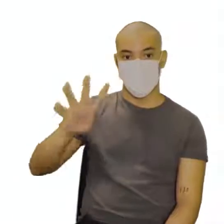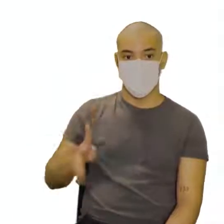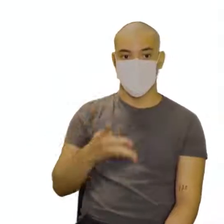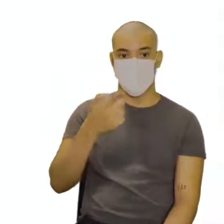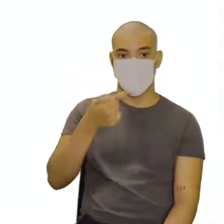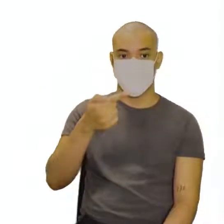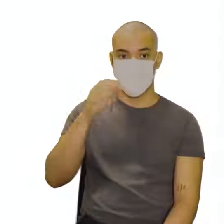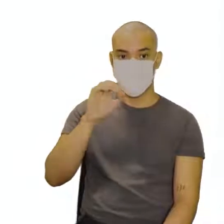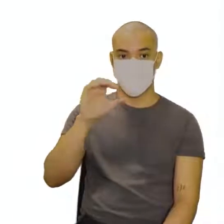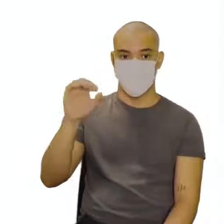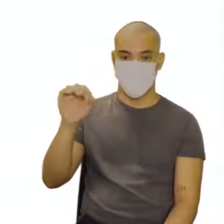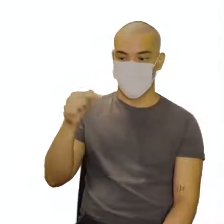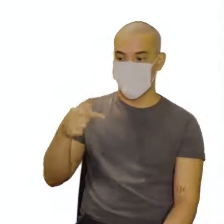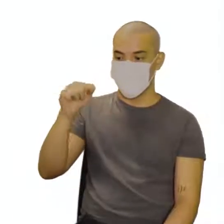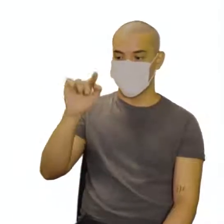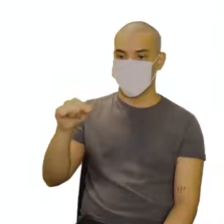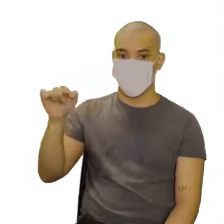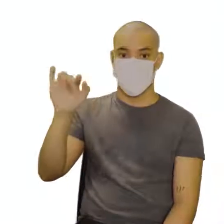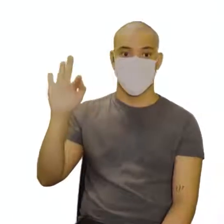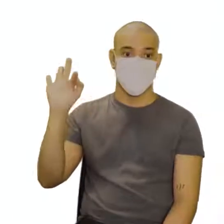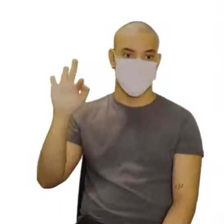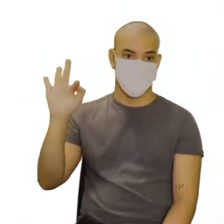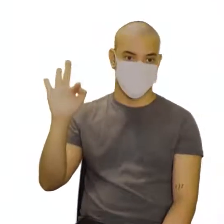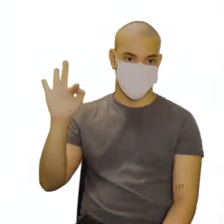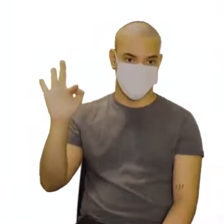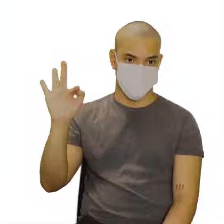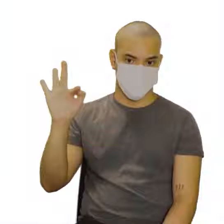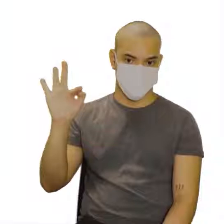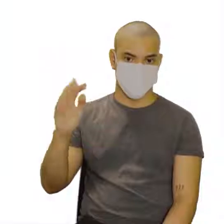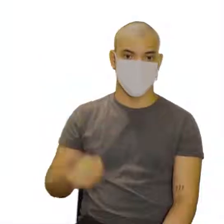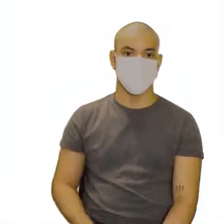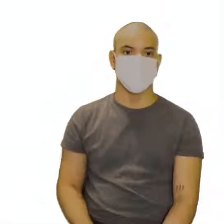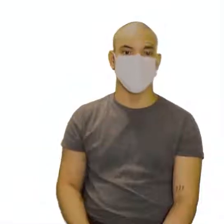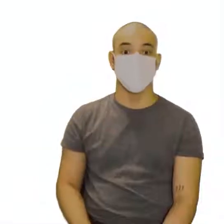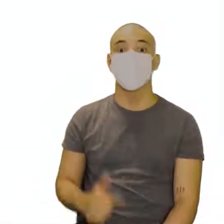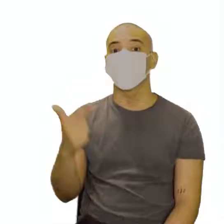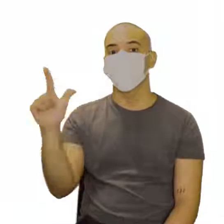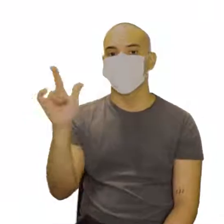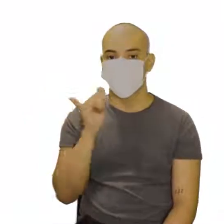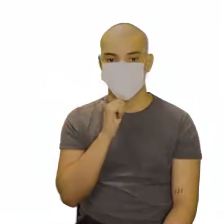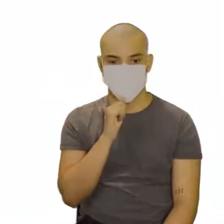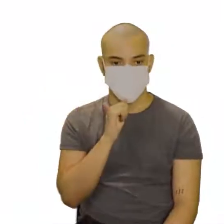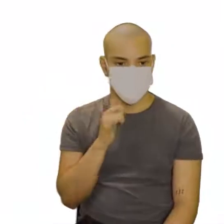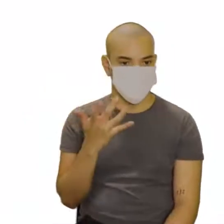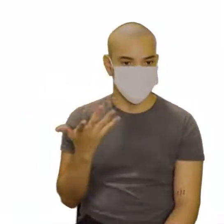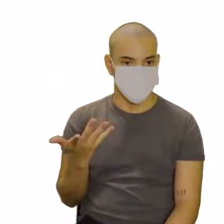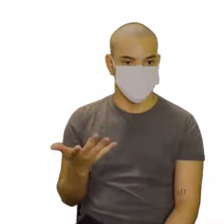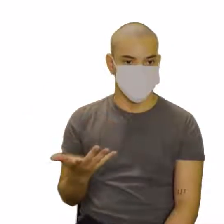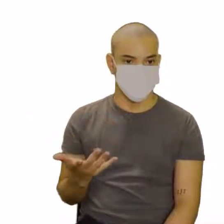4.700 microfarad, ok? Vamos ver outra aqui, por exemplo,